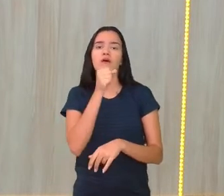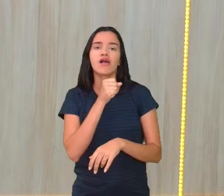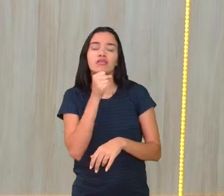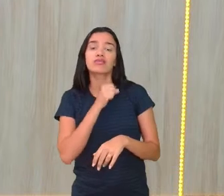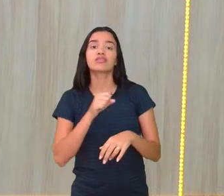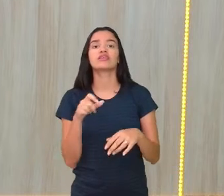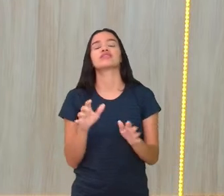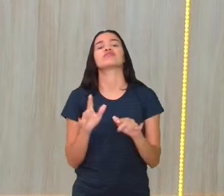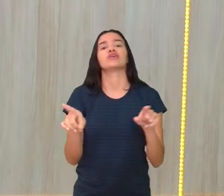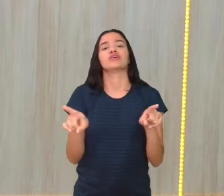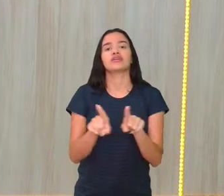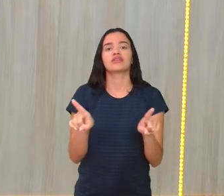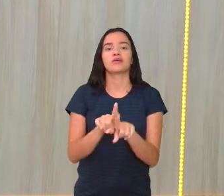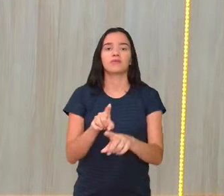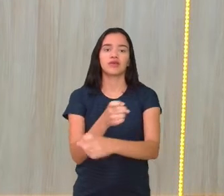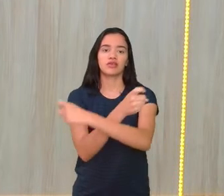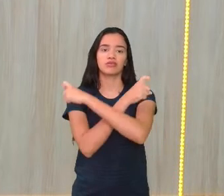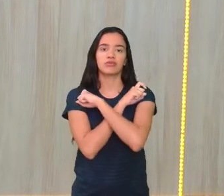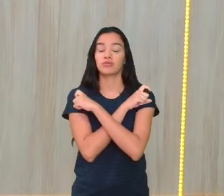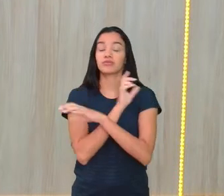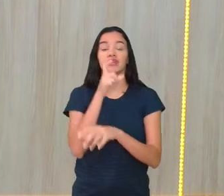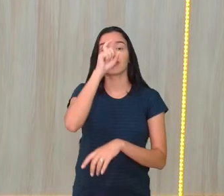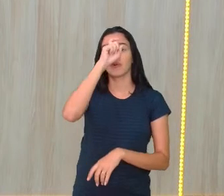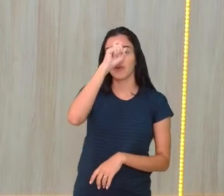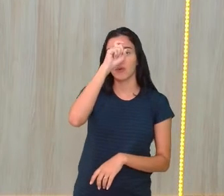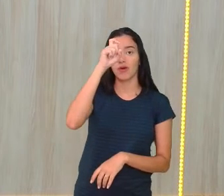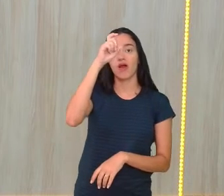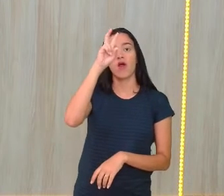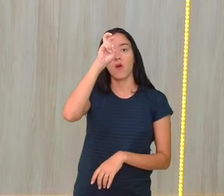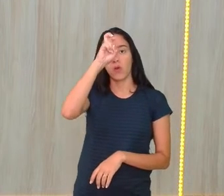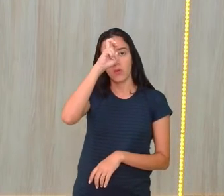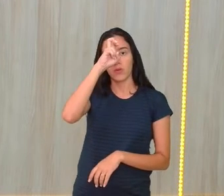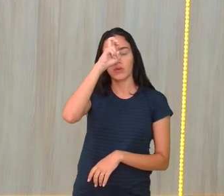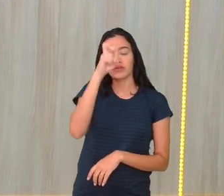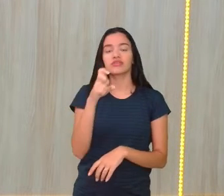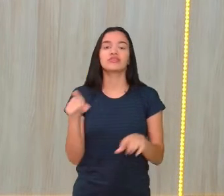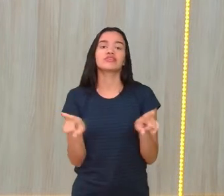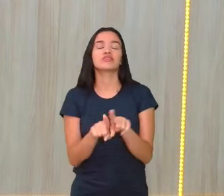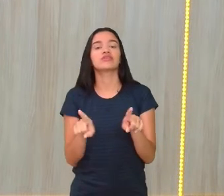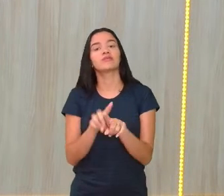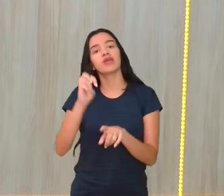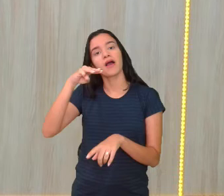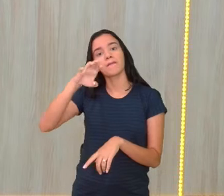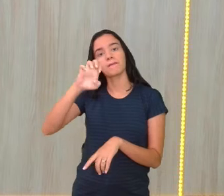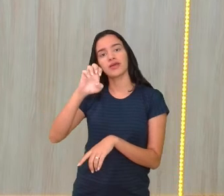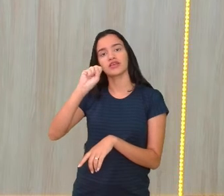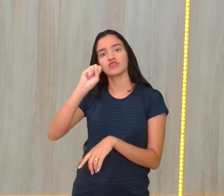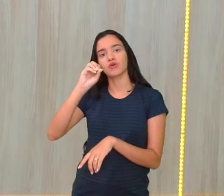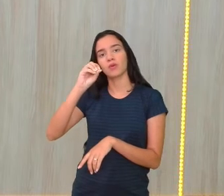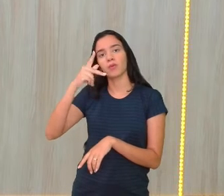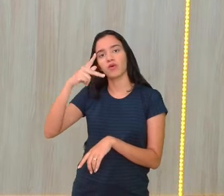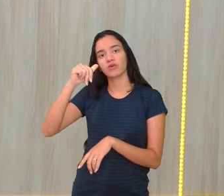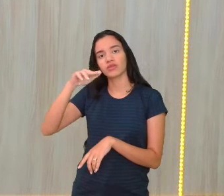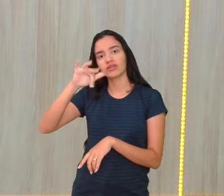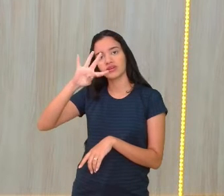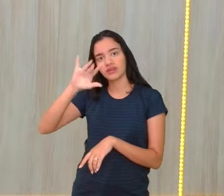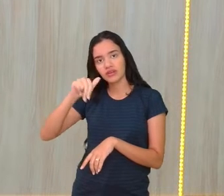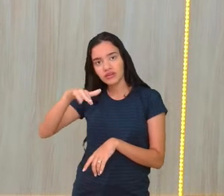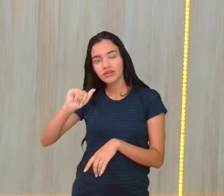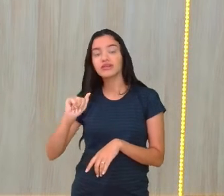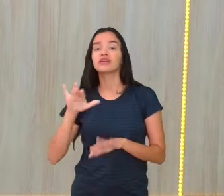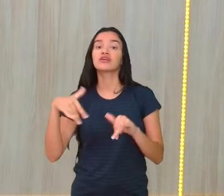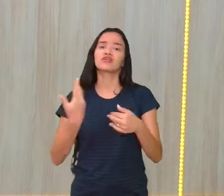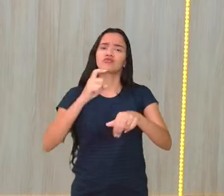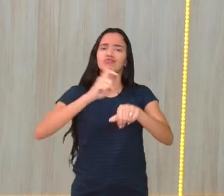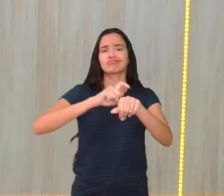a Mesopotâmia e hoje a gente vai começar aqui a falar sobre mais 3 civilizações. Não vai